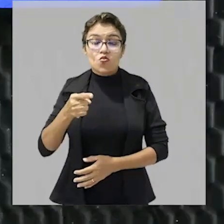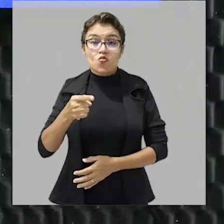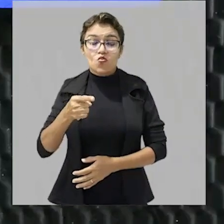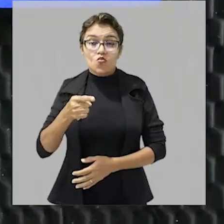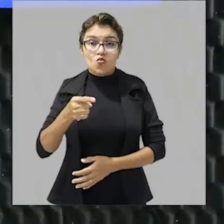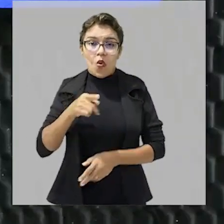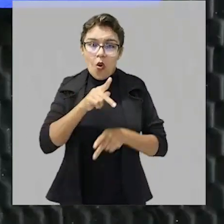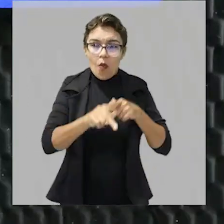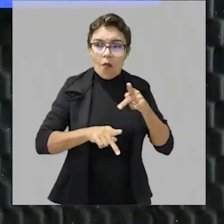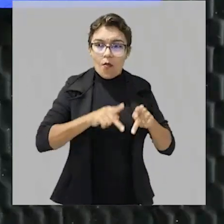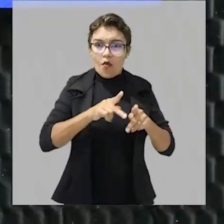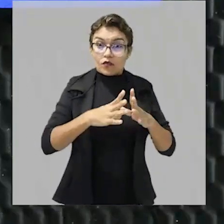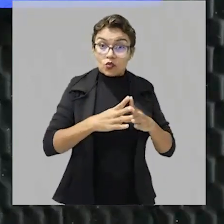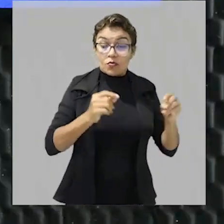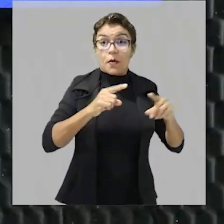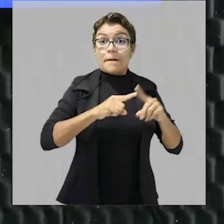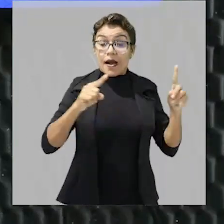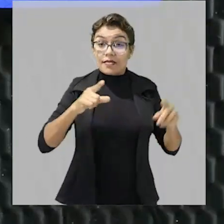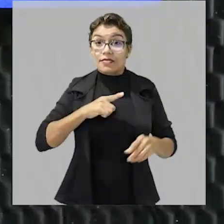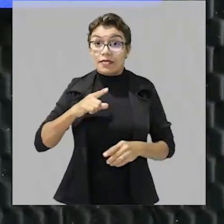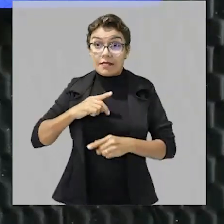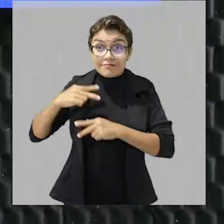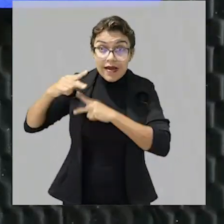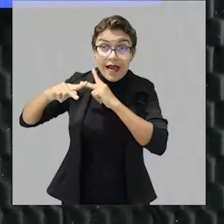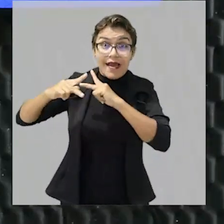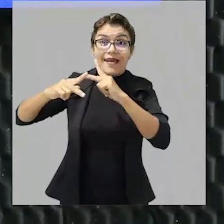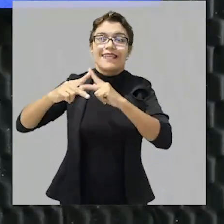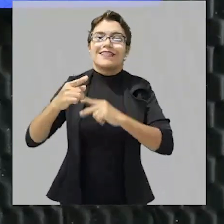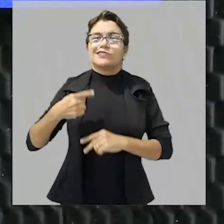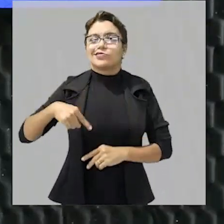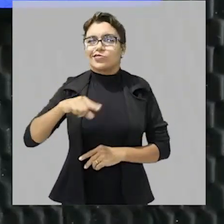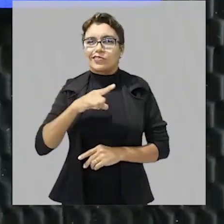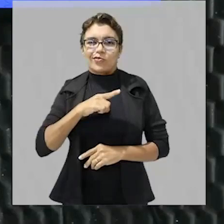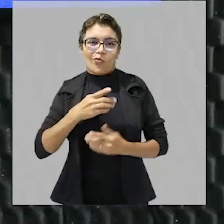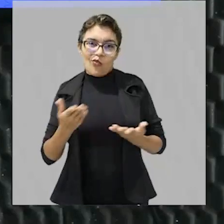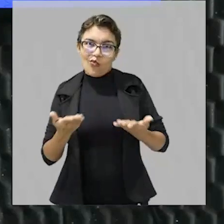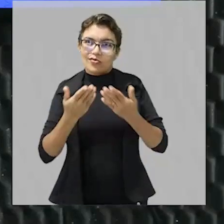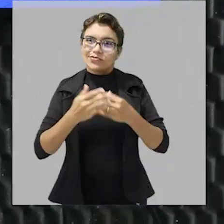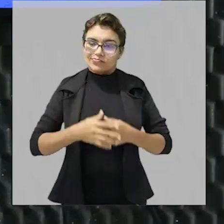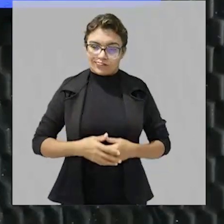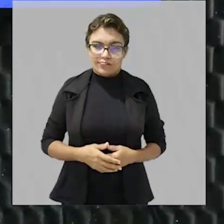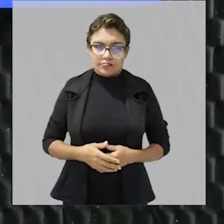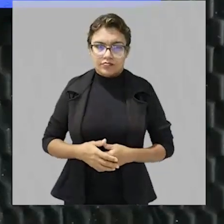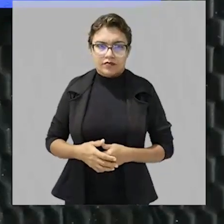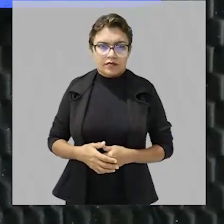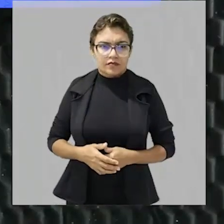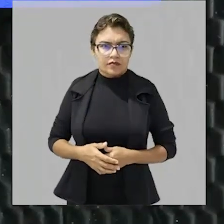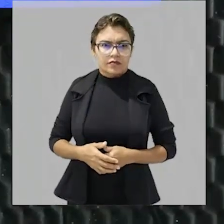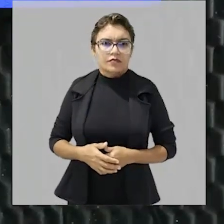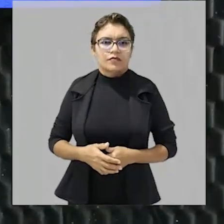as informações estão ligadas à ciência. Você sabia dessa informação? Né? Dos